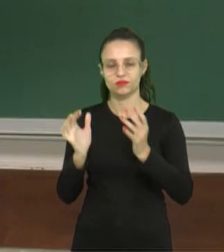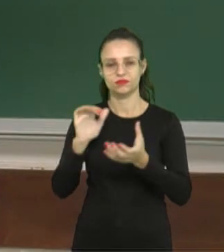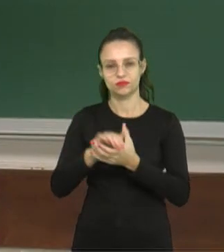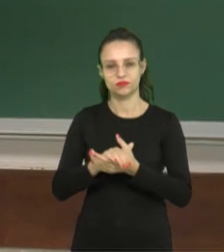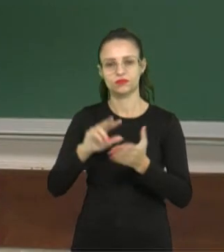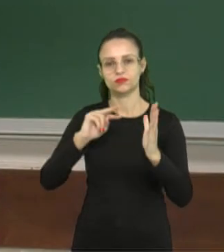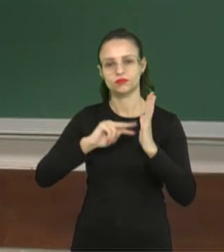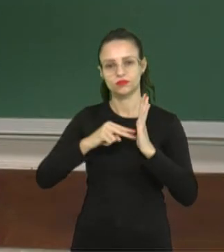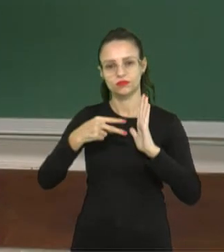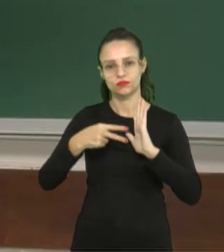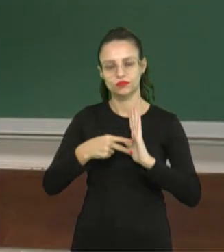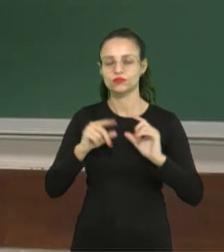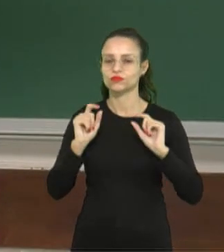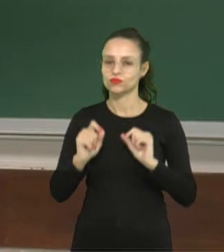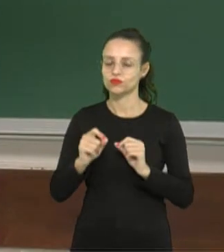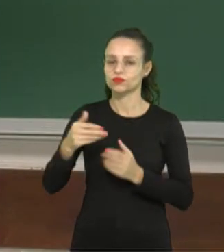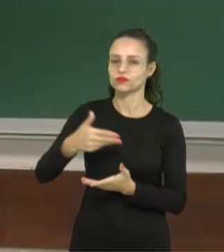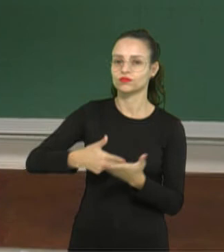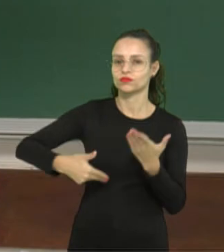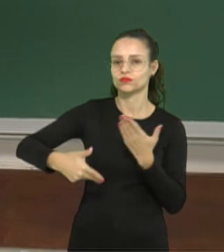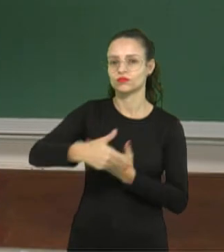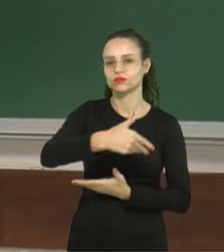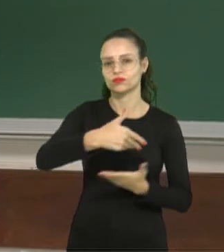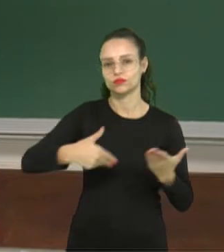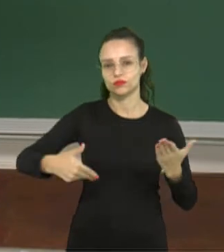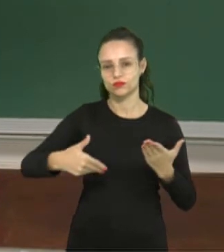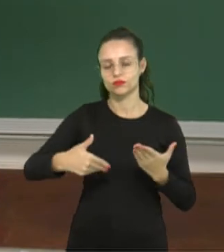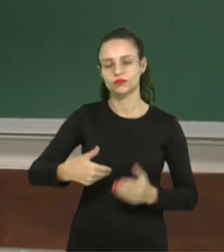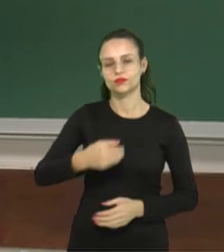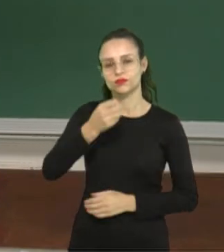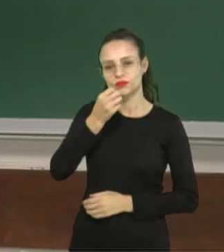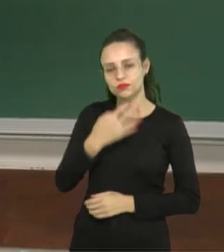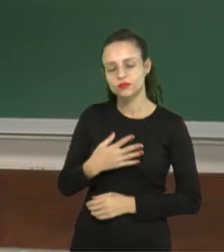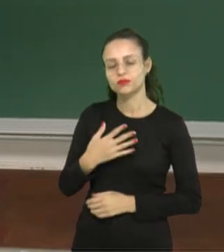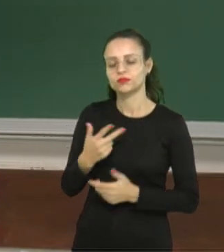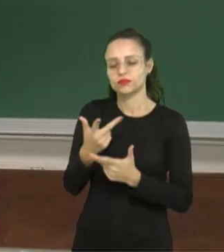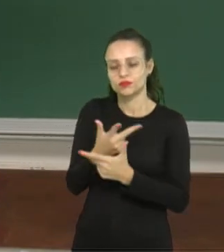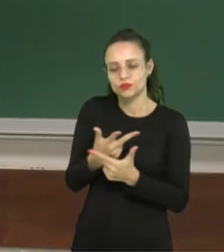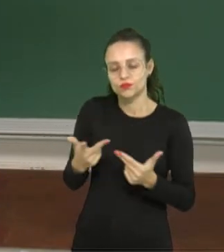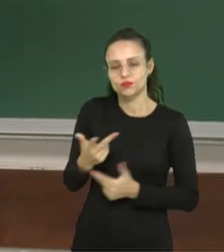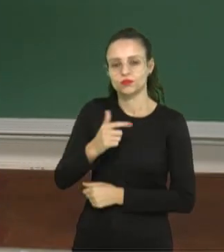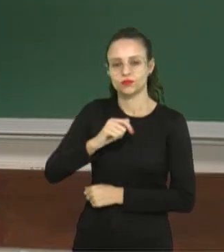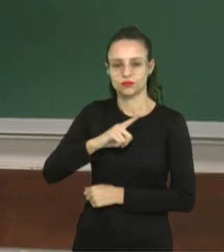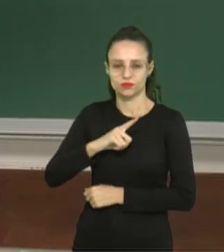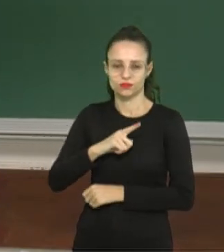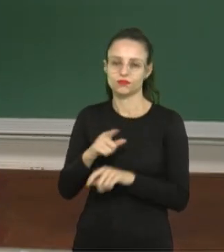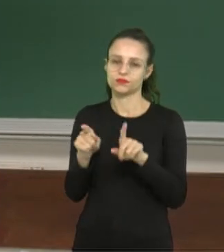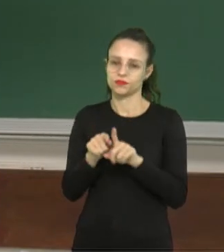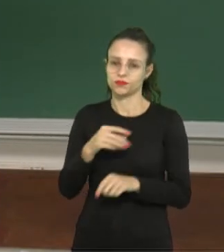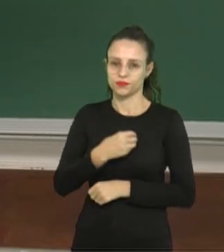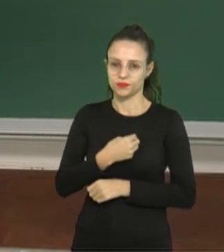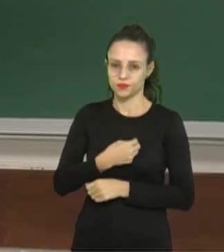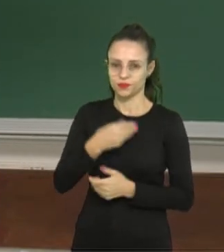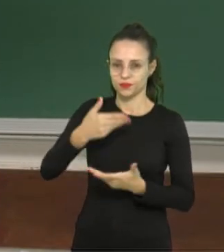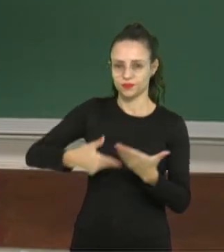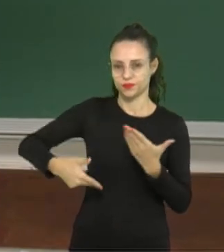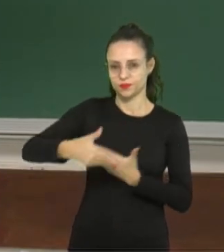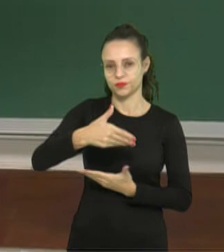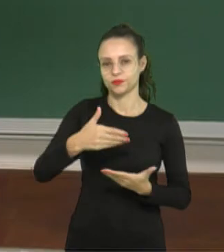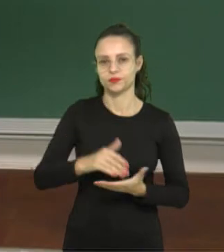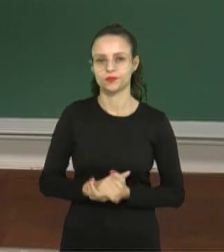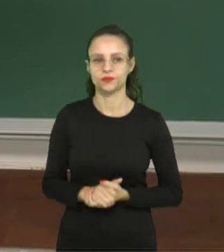casamento significam compartilhar os seus bens materiais, a sua vida. Bien?